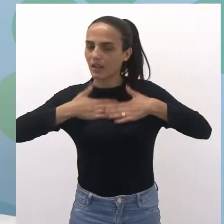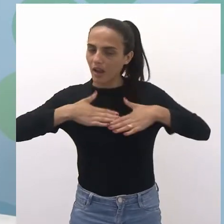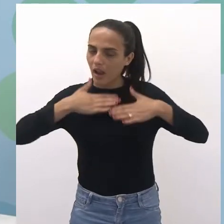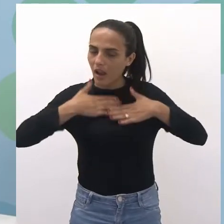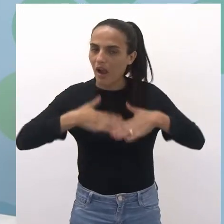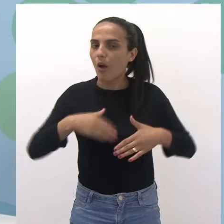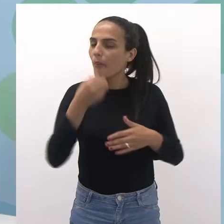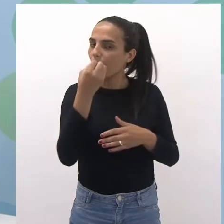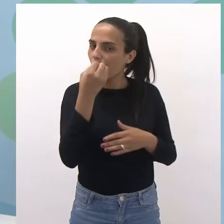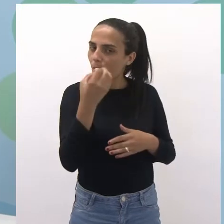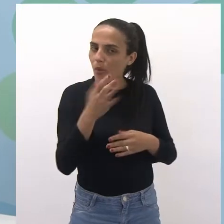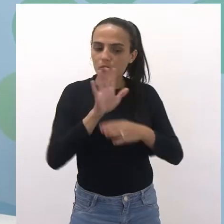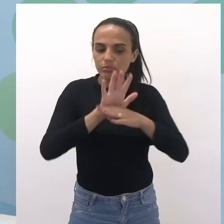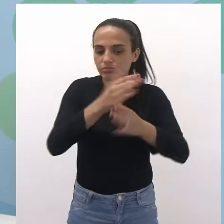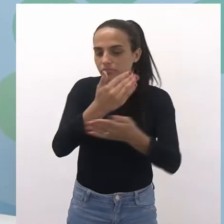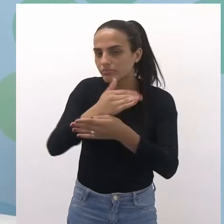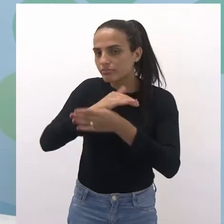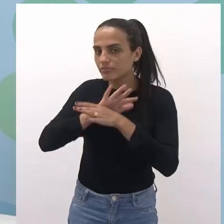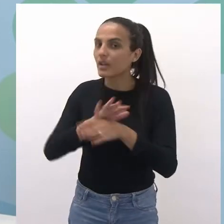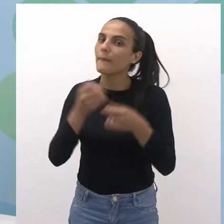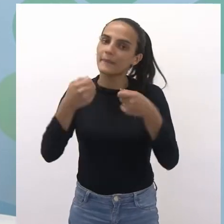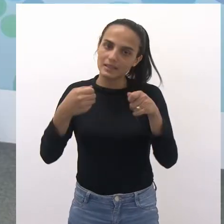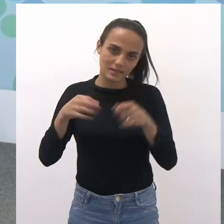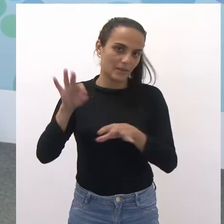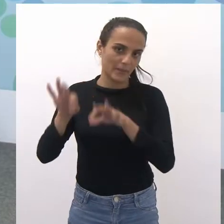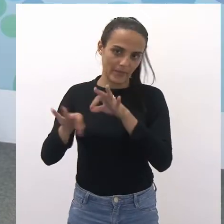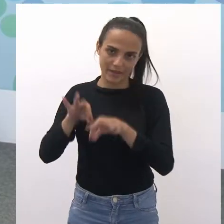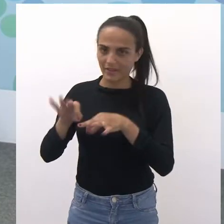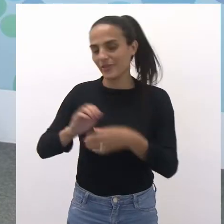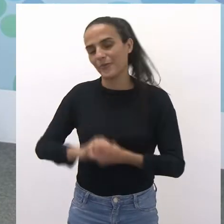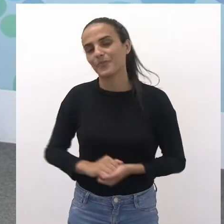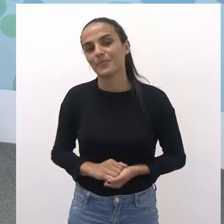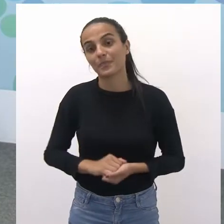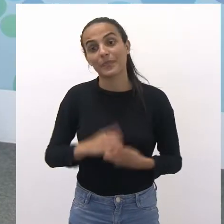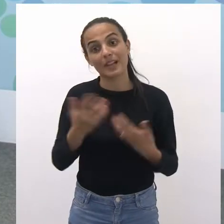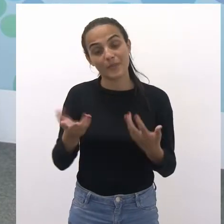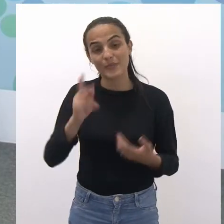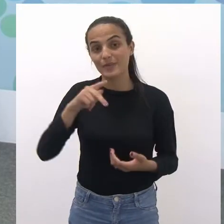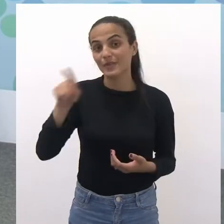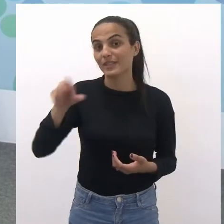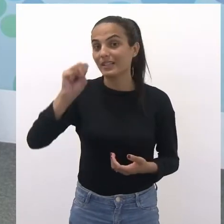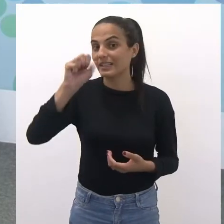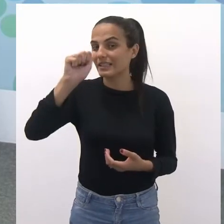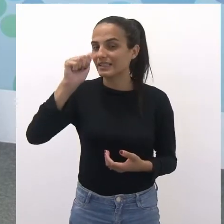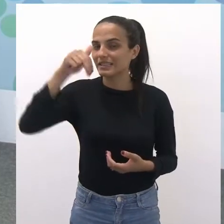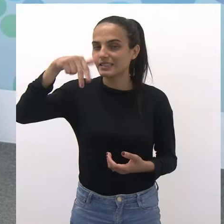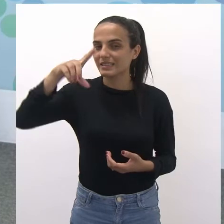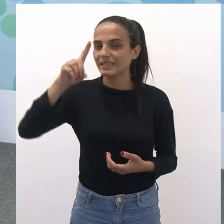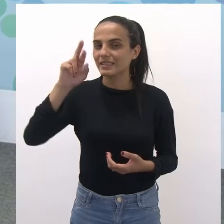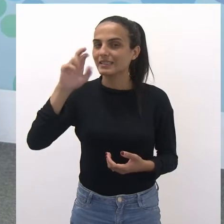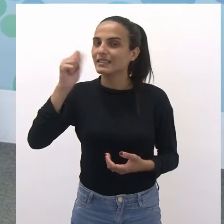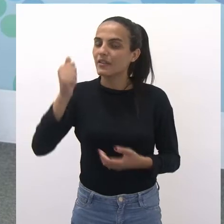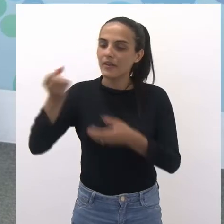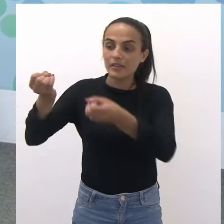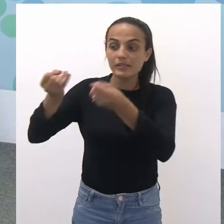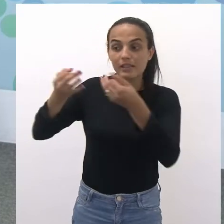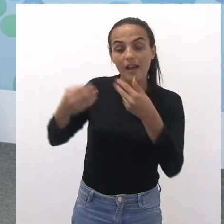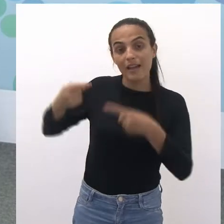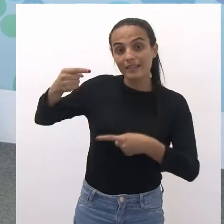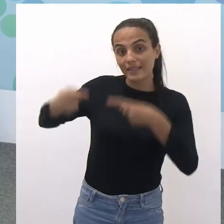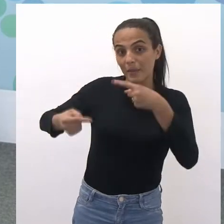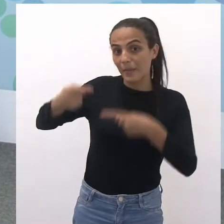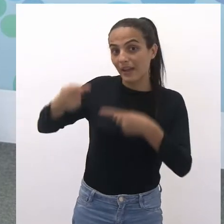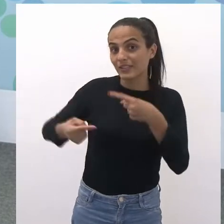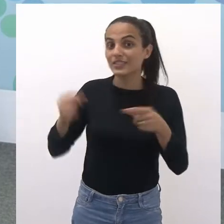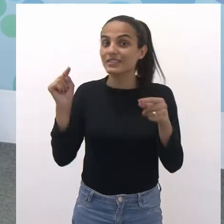saudável? A gente tem que planejar. E aí, assim, vale ressaltar o que a professora Sandra está mencionando, o debate é uma metodologia também